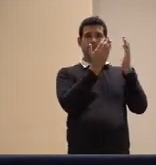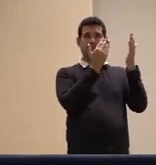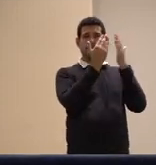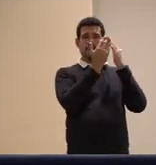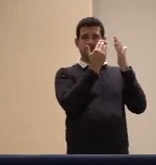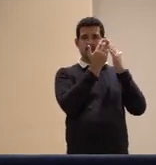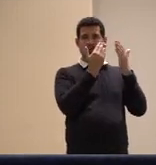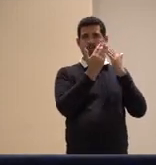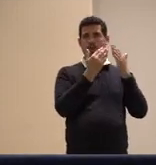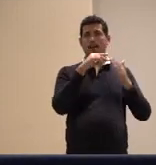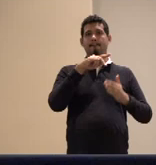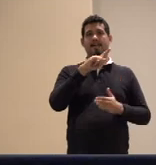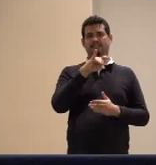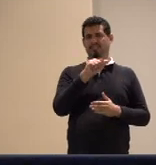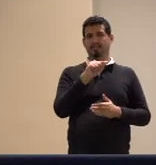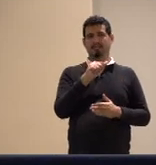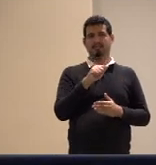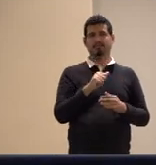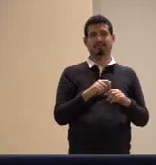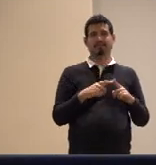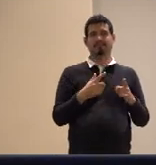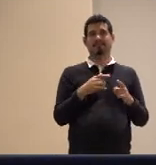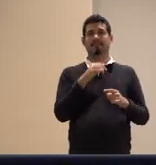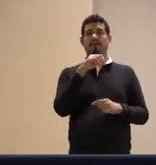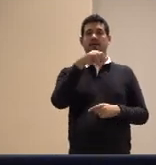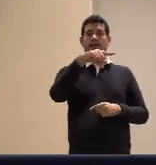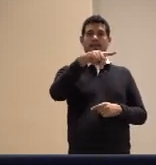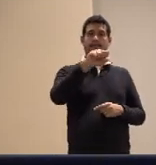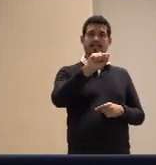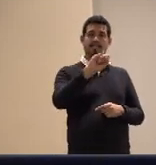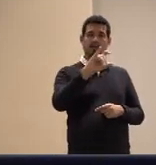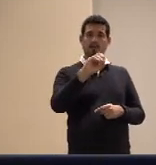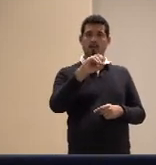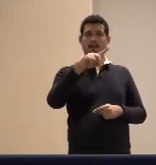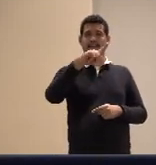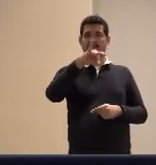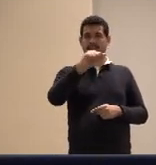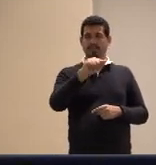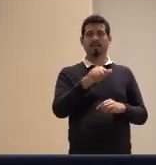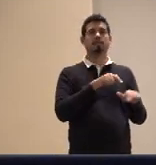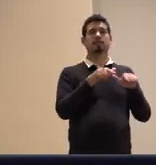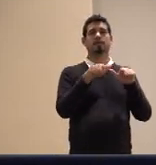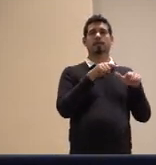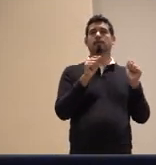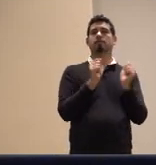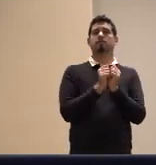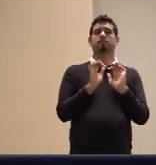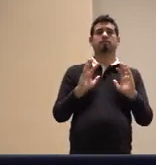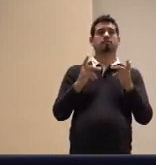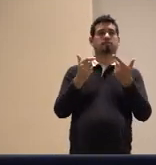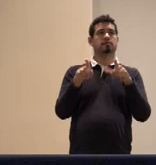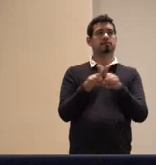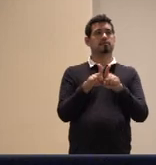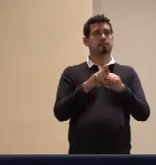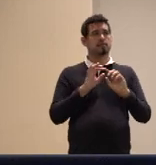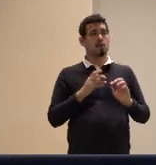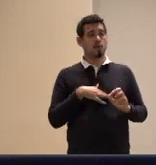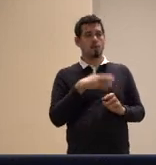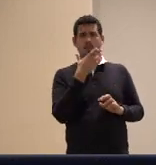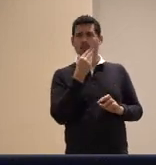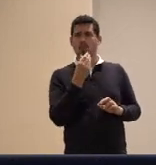vinha apresentando. Então, nós presenciamos tudo isso dentro do serviço de acolhimento. Um menino